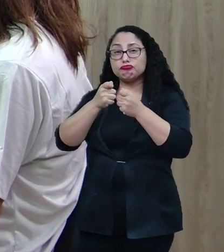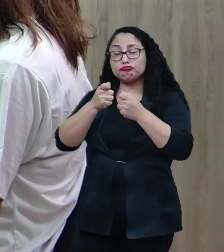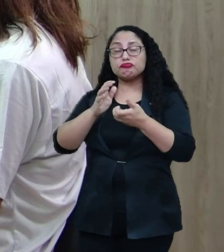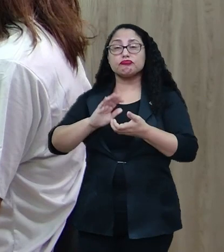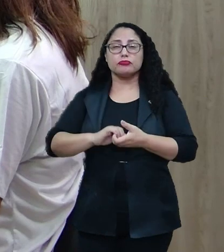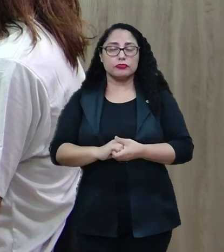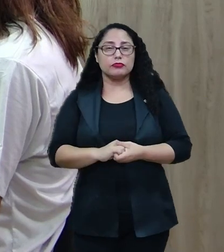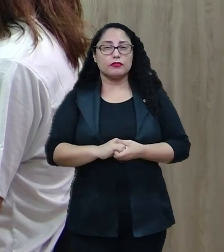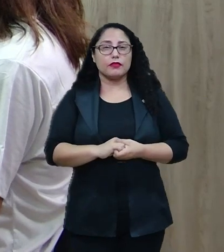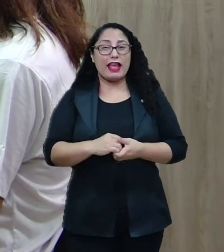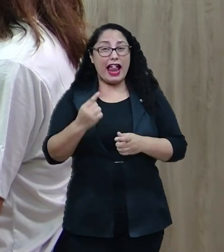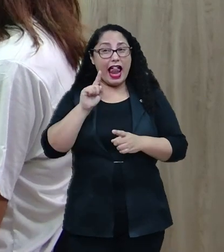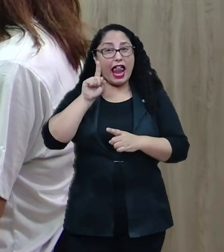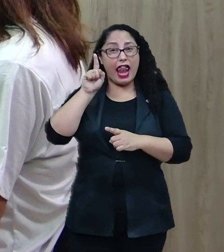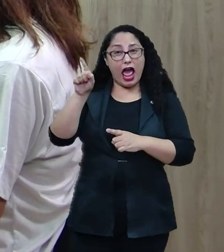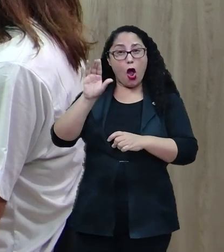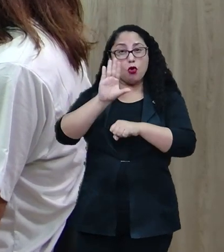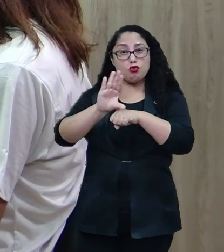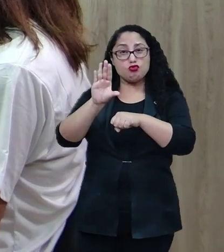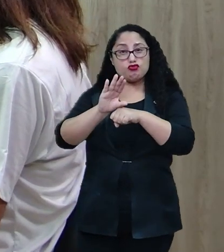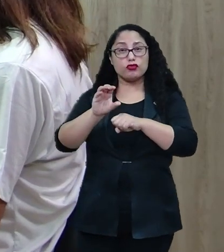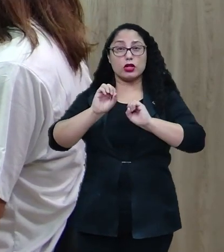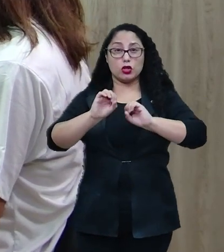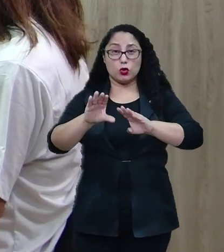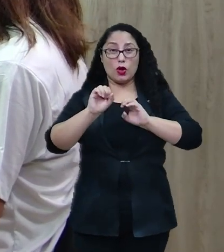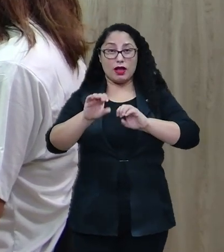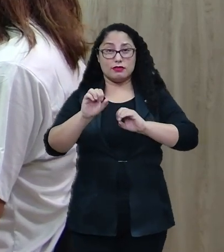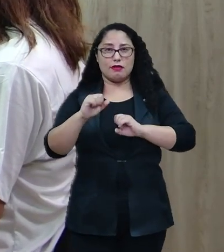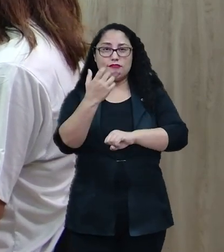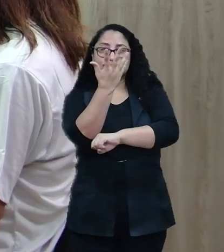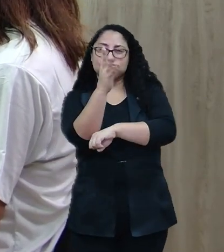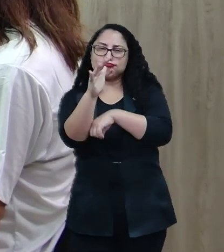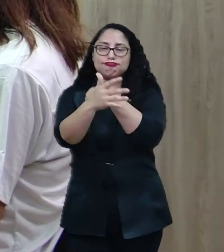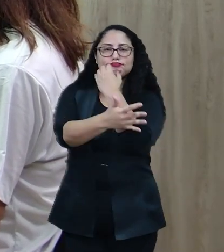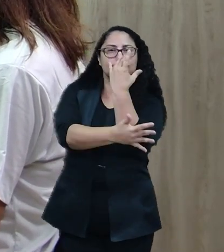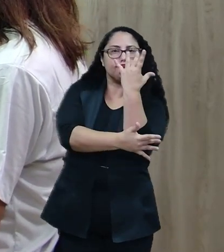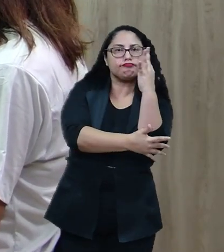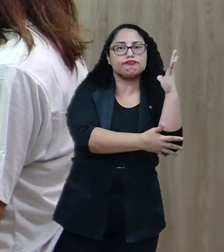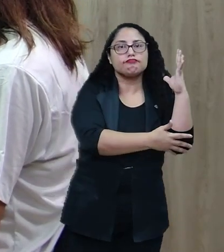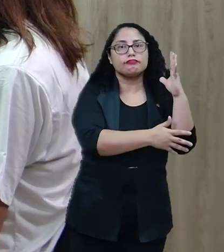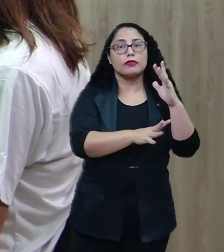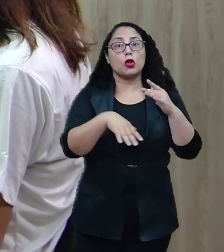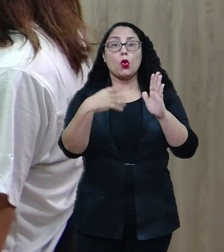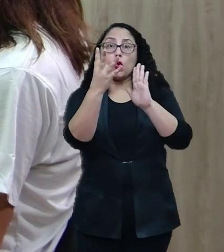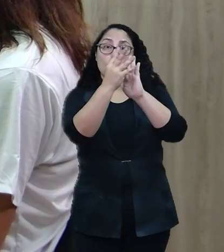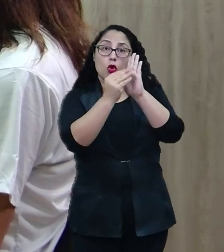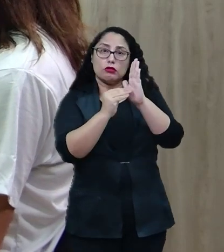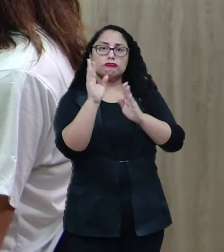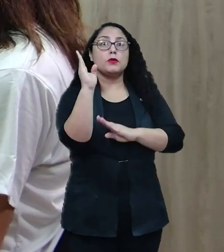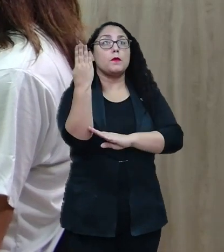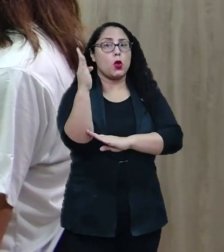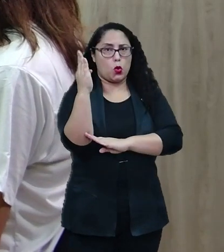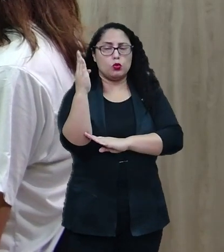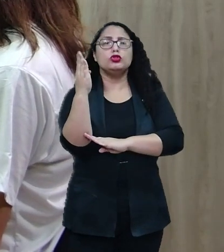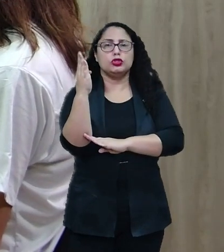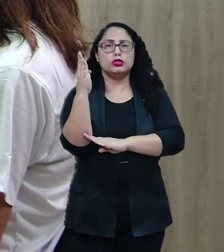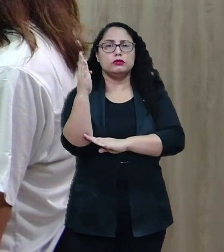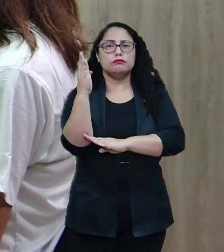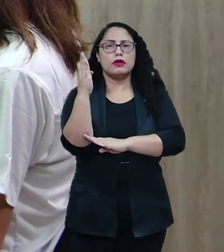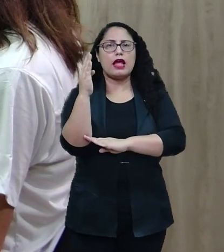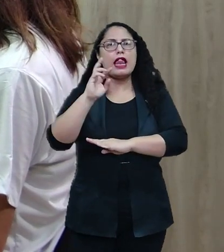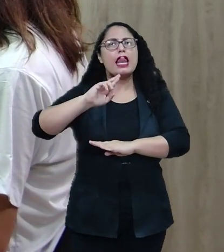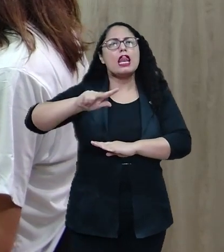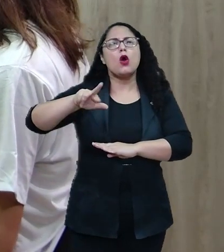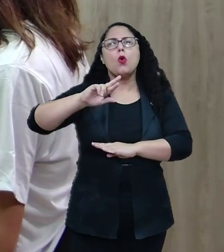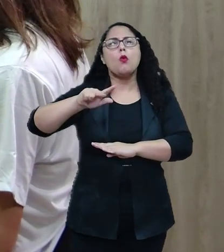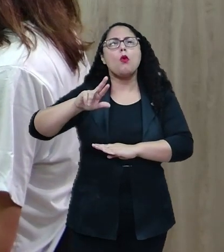assim, lá o curso que eu fiz foi de educação ambiental. Então, os conteúdos de biologia, eles não